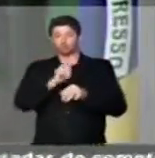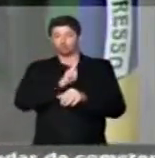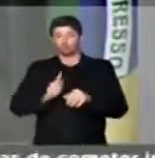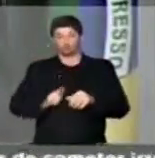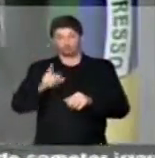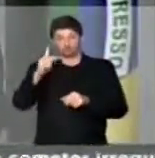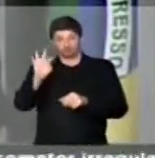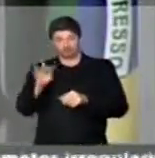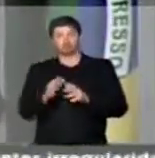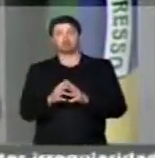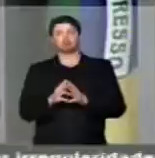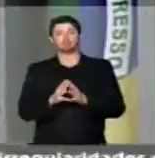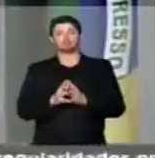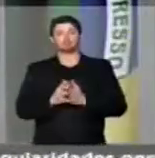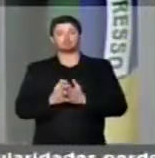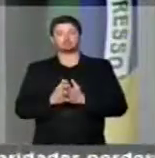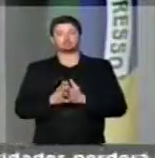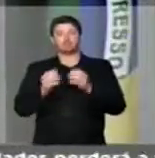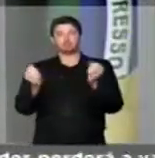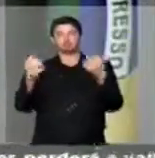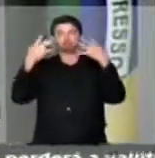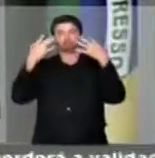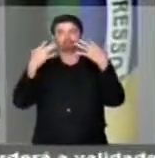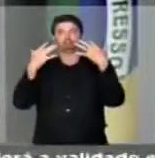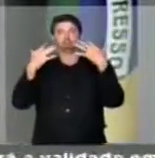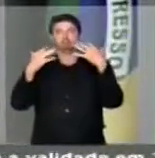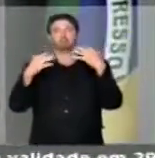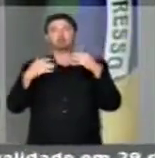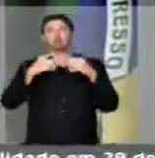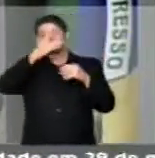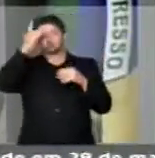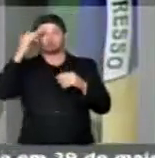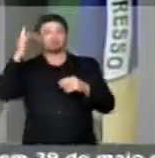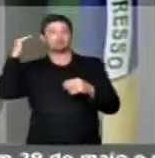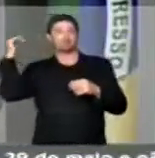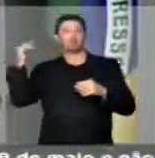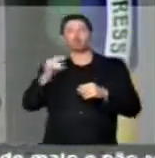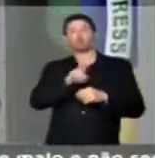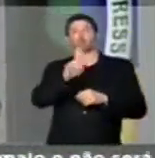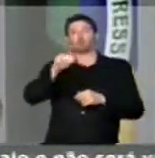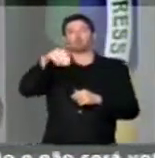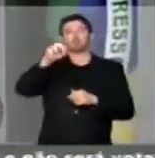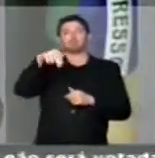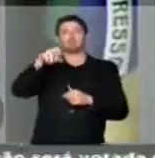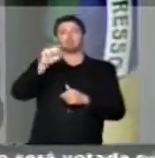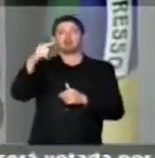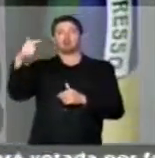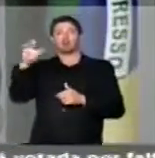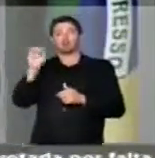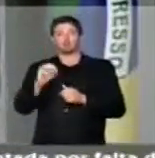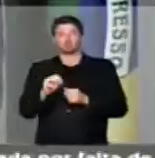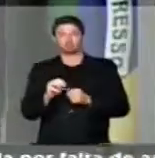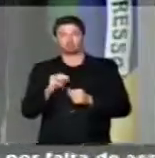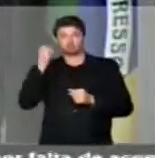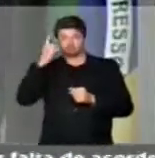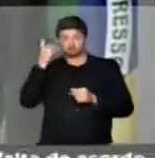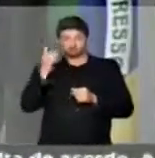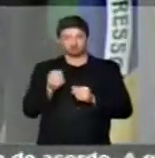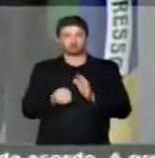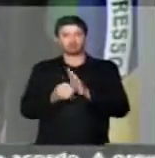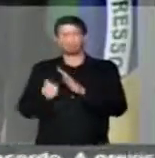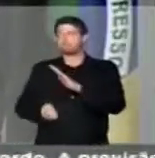governo do PT foi revelado e ficou conhecido como mensalão. Deputados